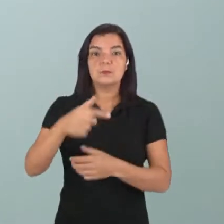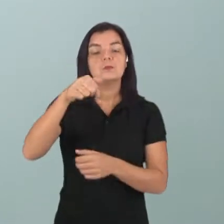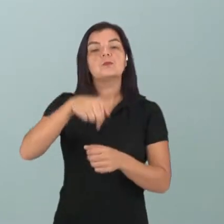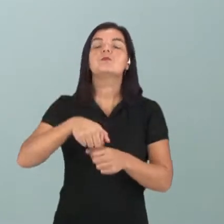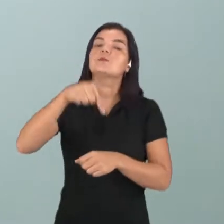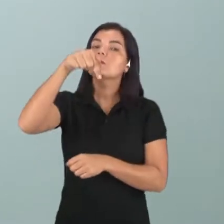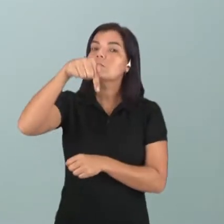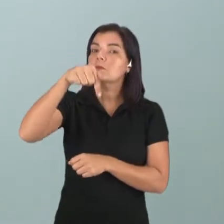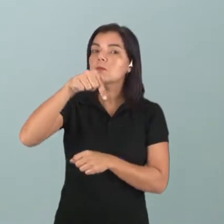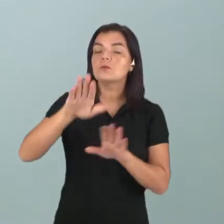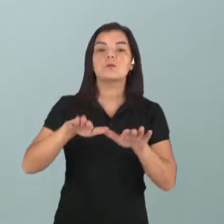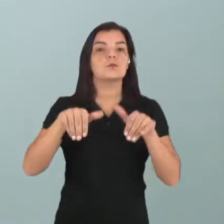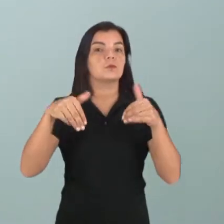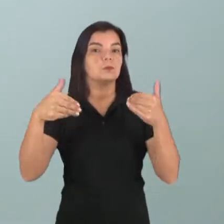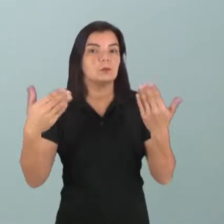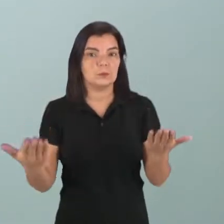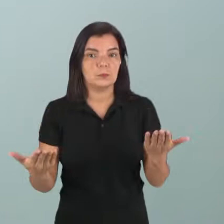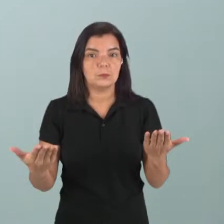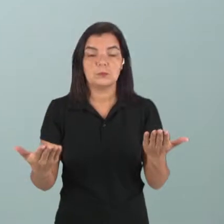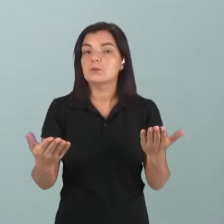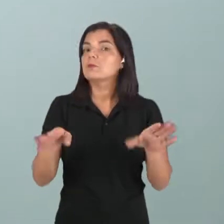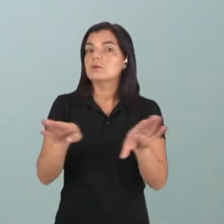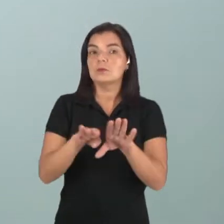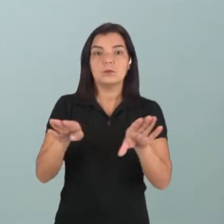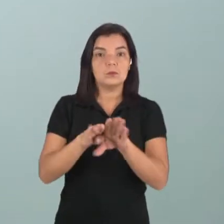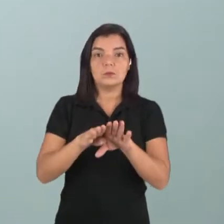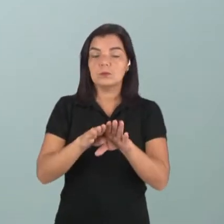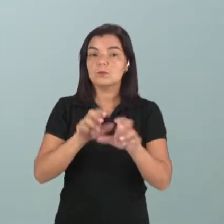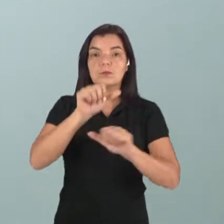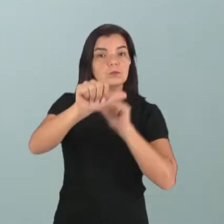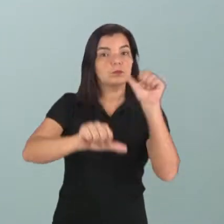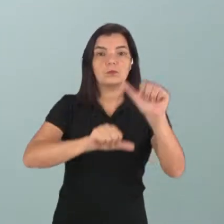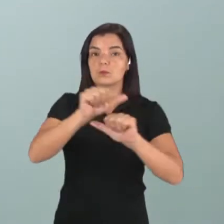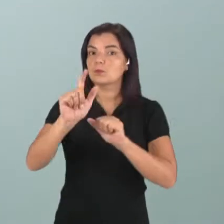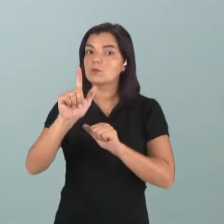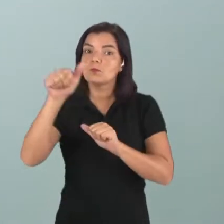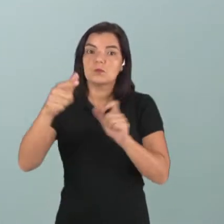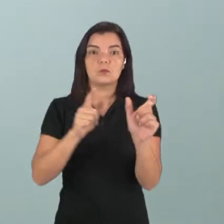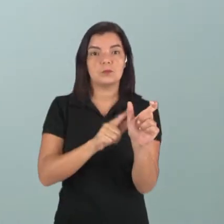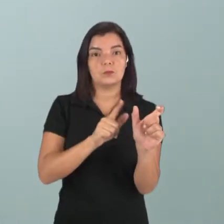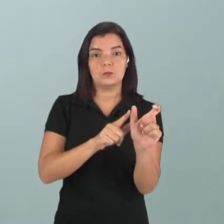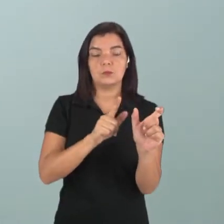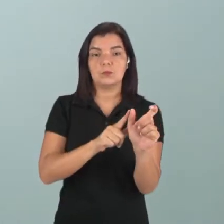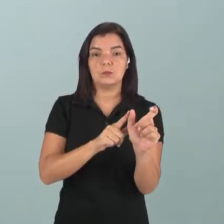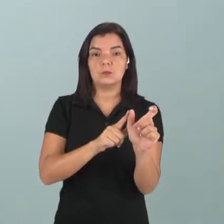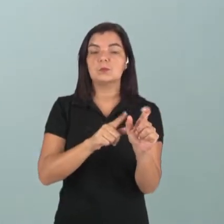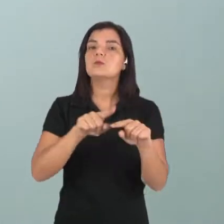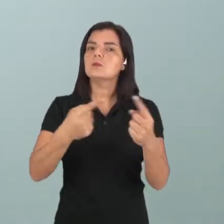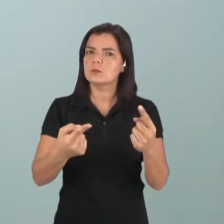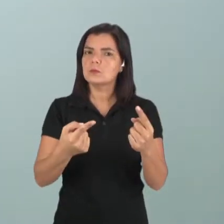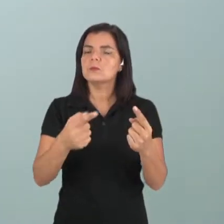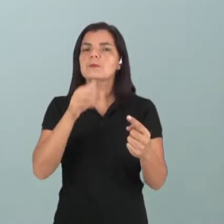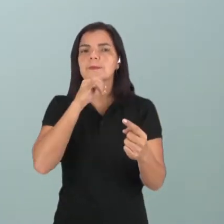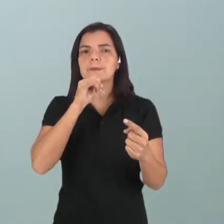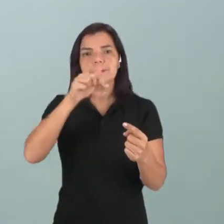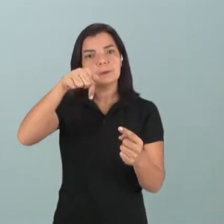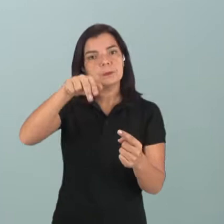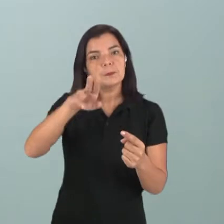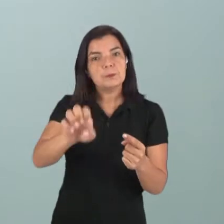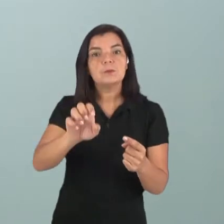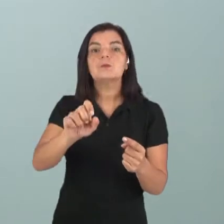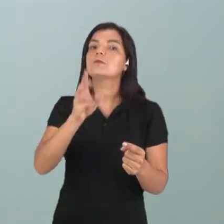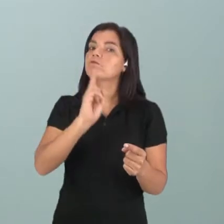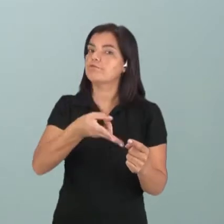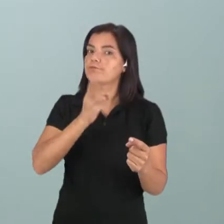que, quando ela não admitir nenhuma troca com uma outra palavra, né? Quando aquele que tiver que ser